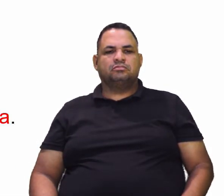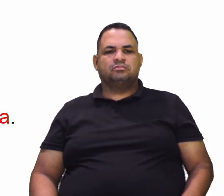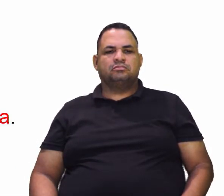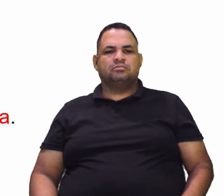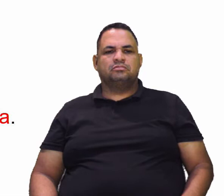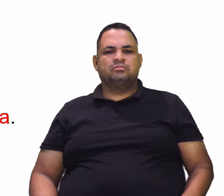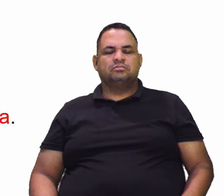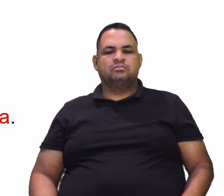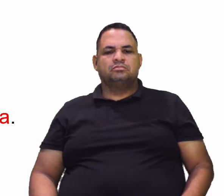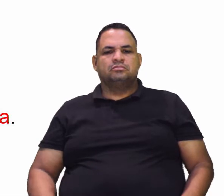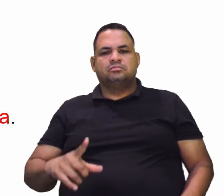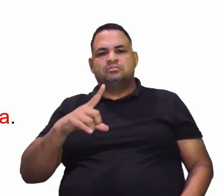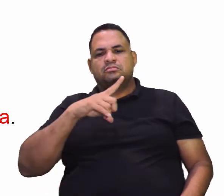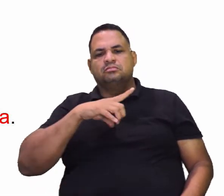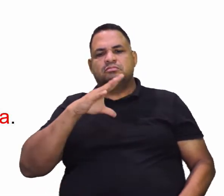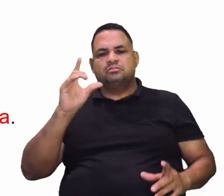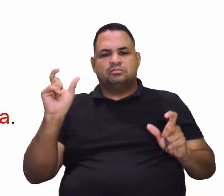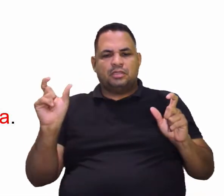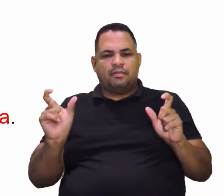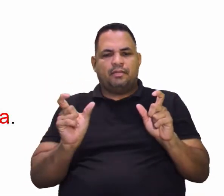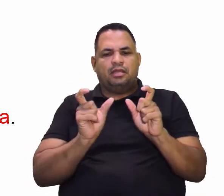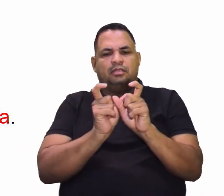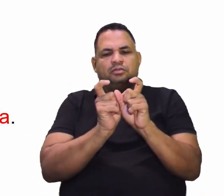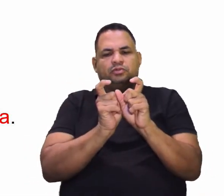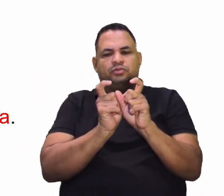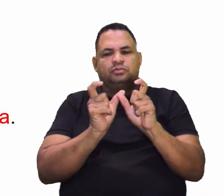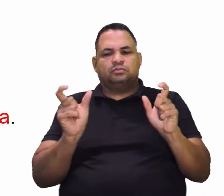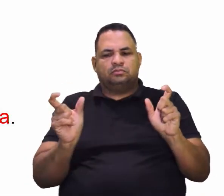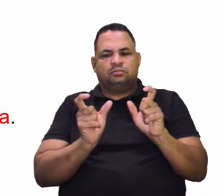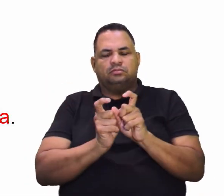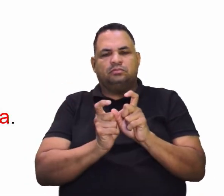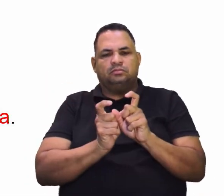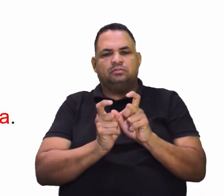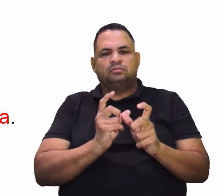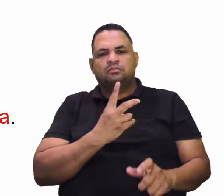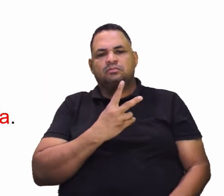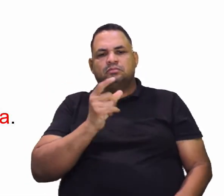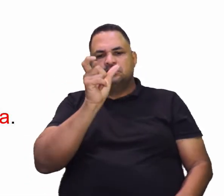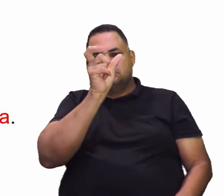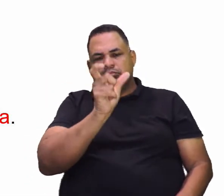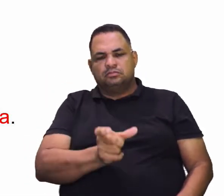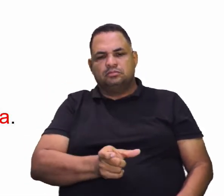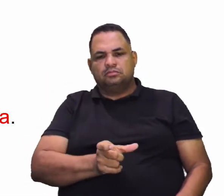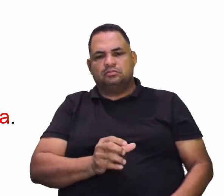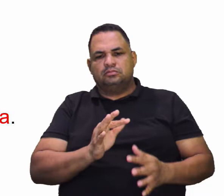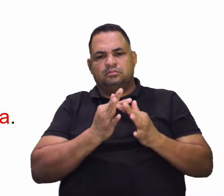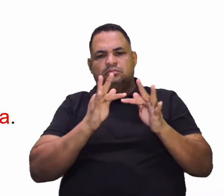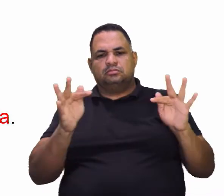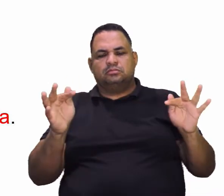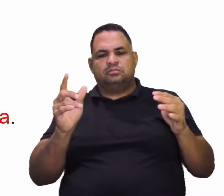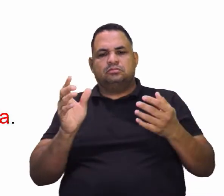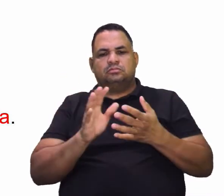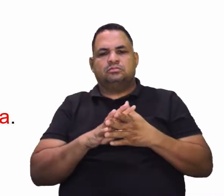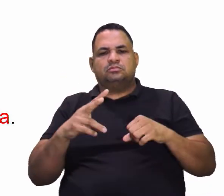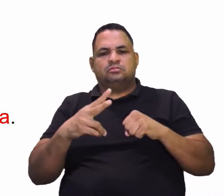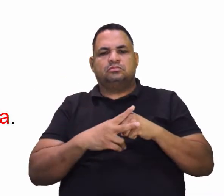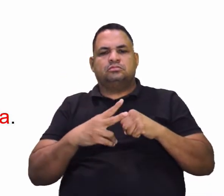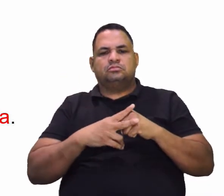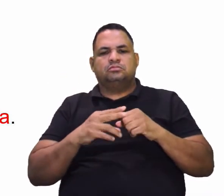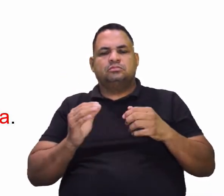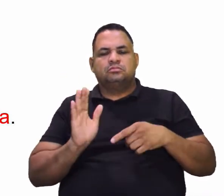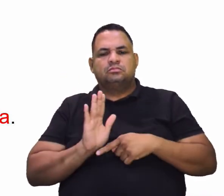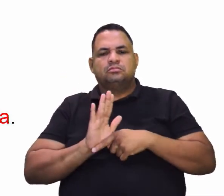Vamos lá. Existem as contrações também entre os sujeitos da minha oração com o meu verbo auxiliar